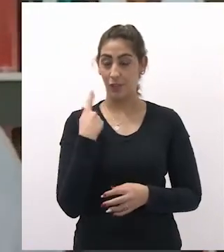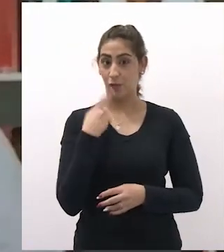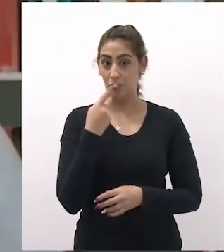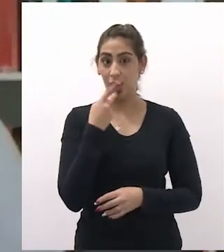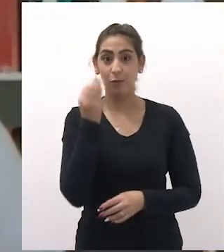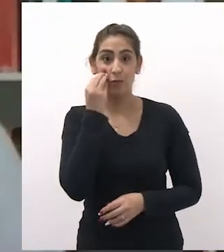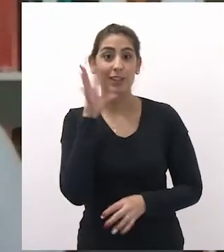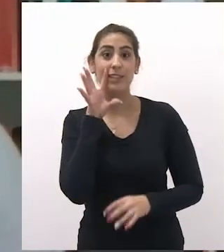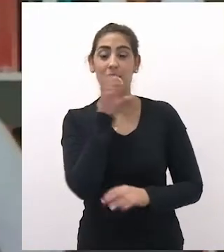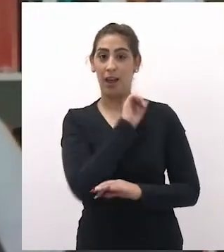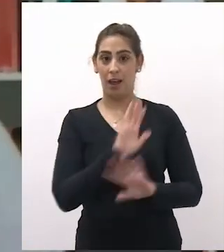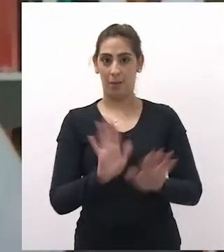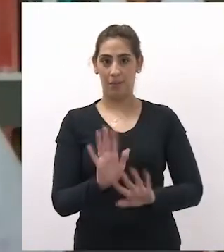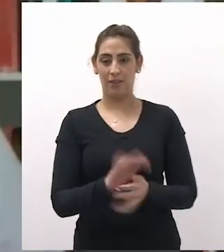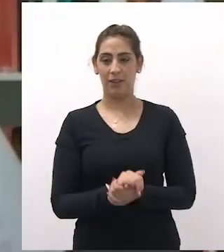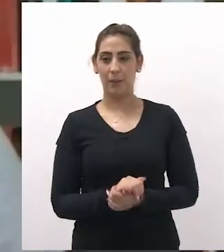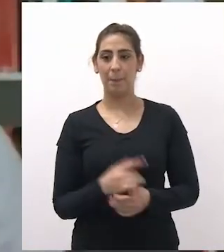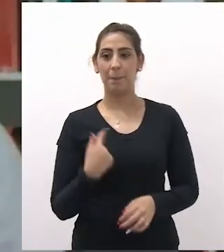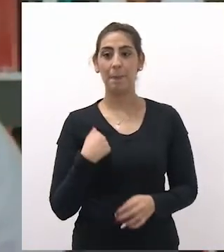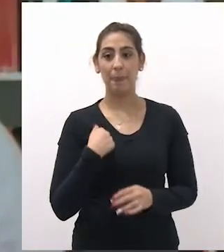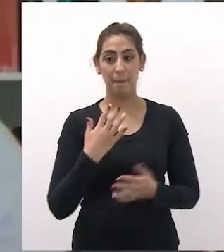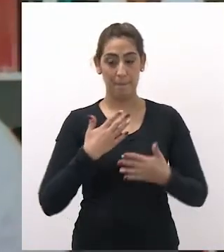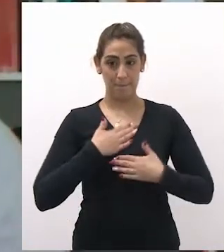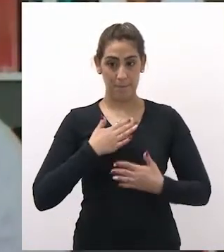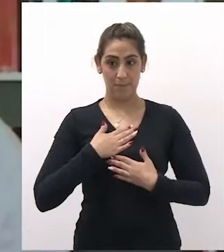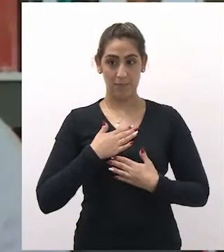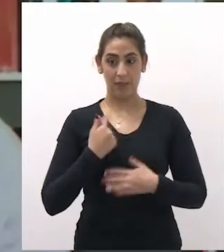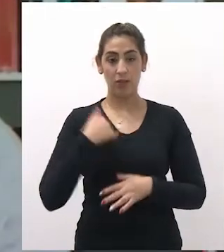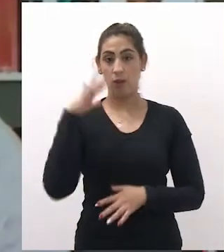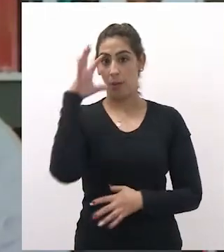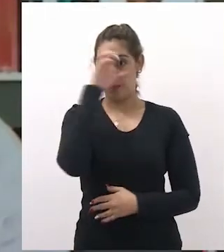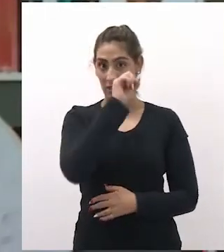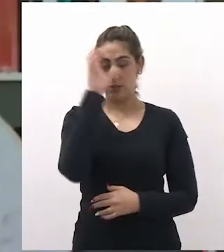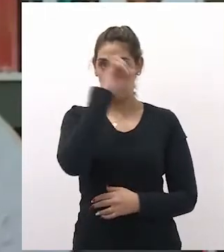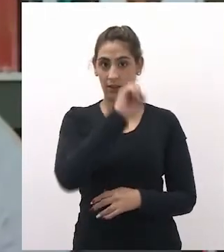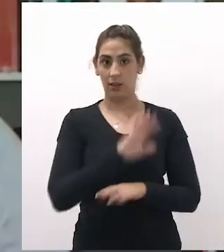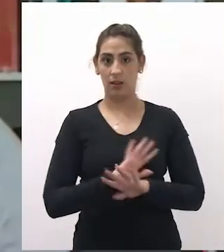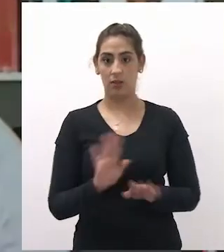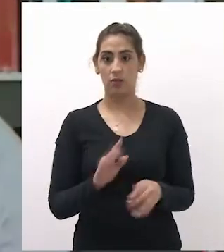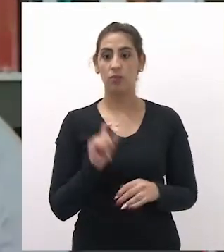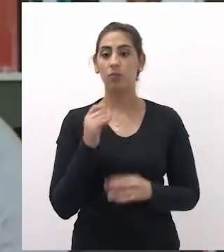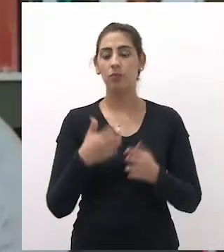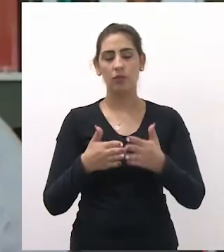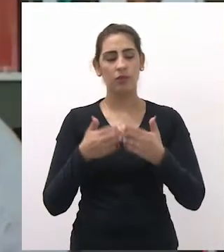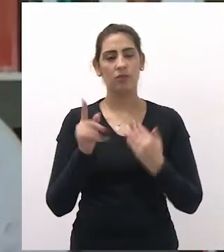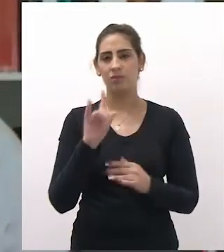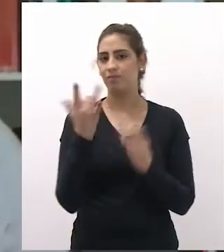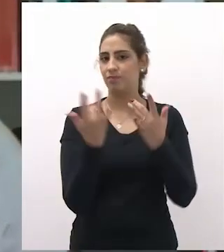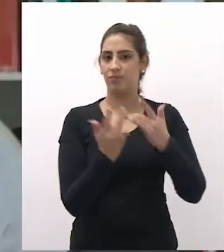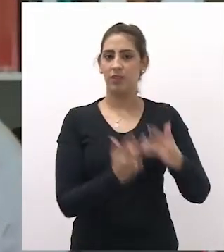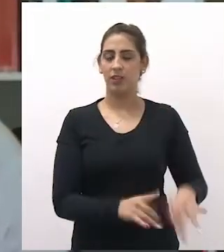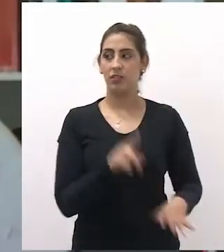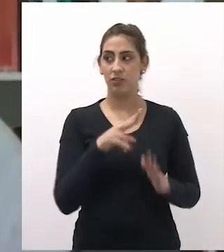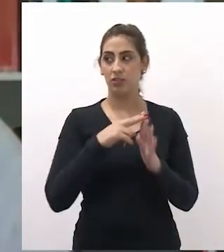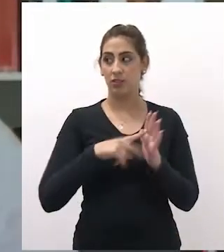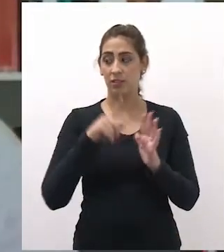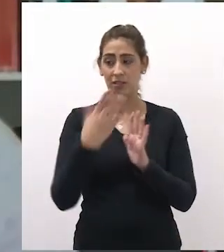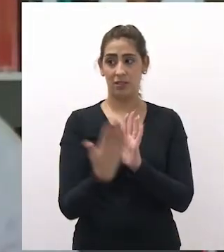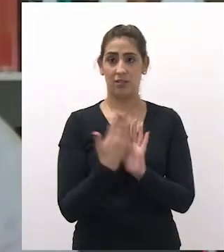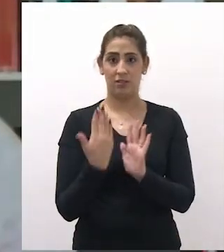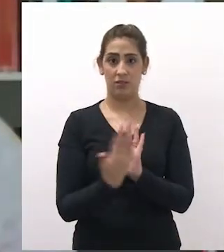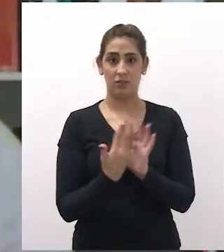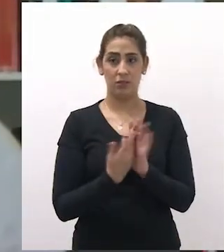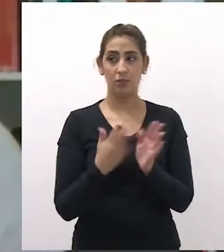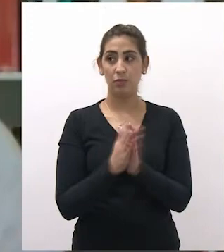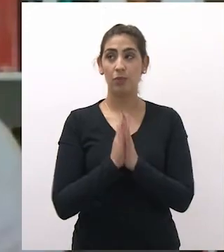Bom, no sentido de aprendizado, por favor, não deixem de ler esse livro, pelo